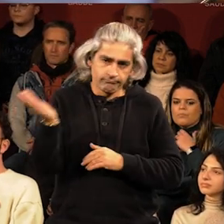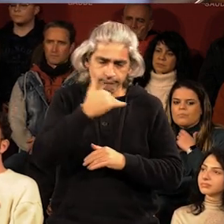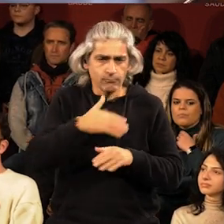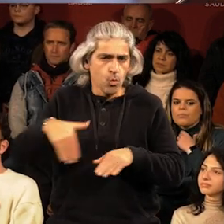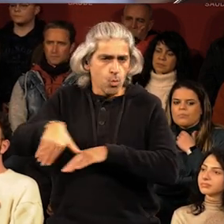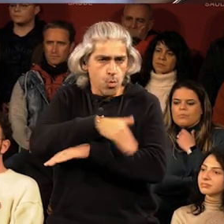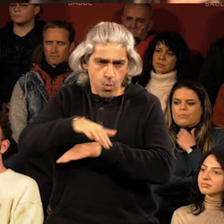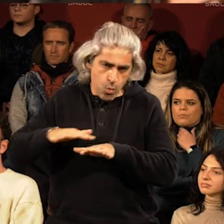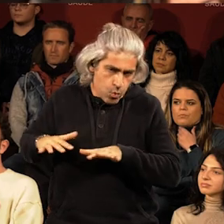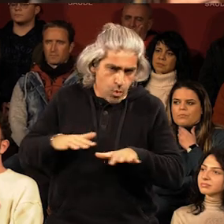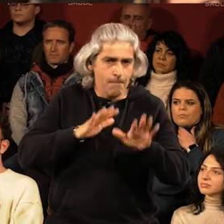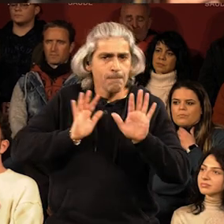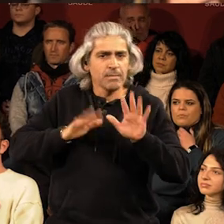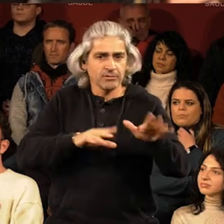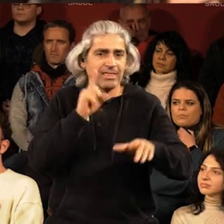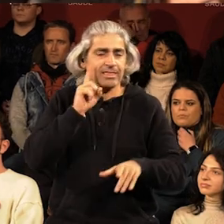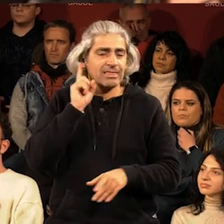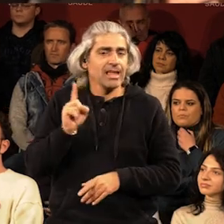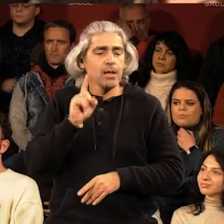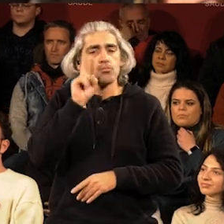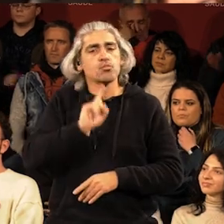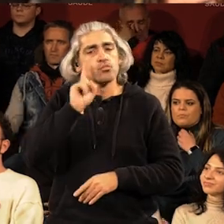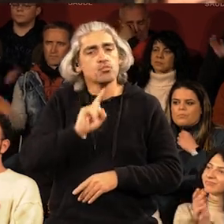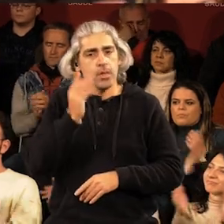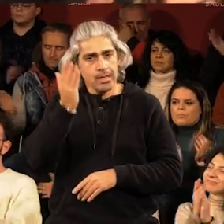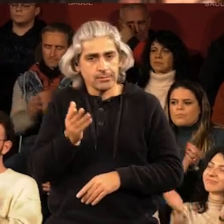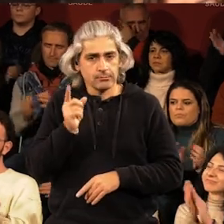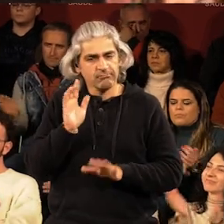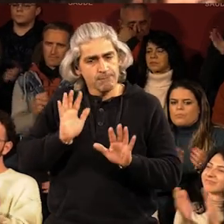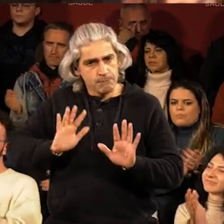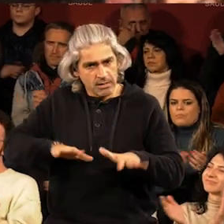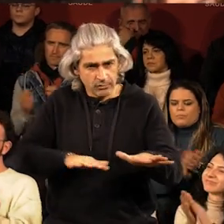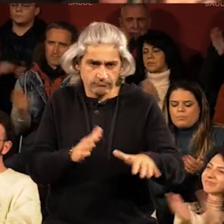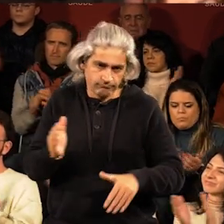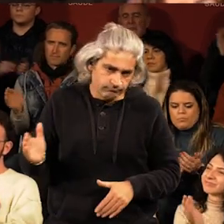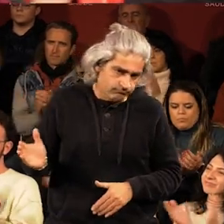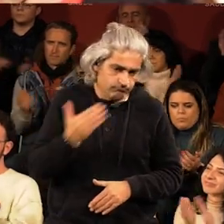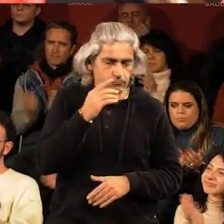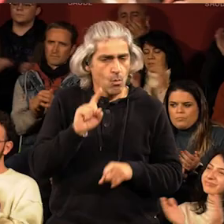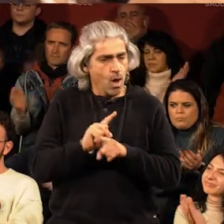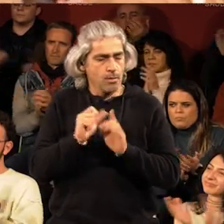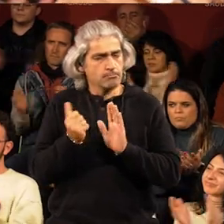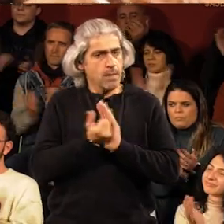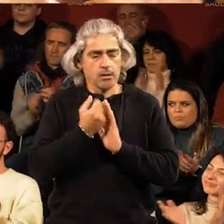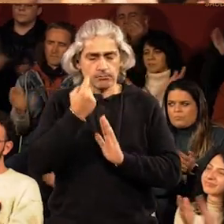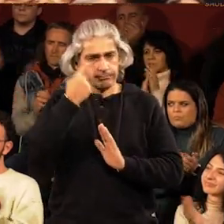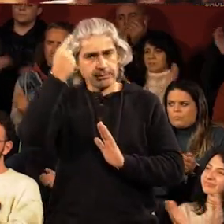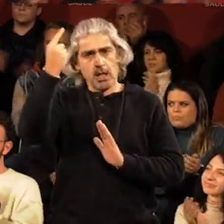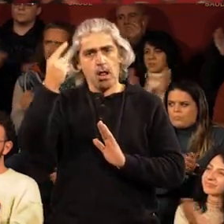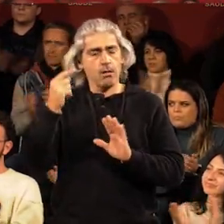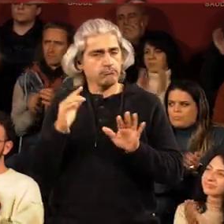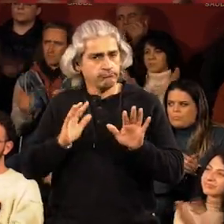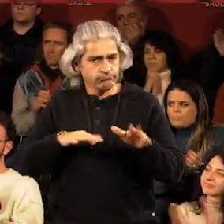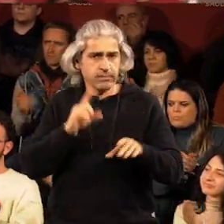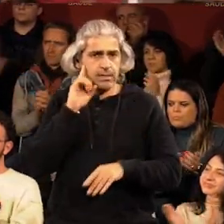manifestação do dia das mulheres que façamos uma manifestação histórica e que no